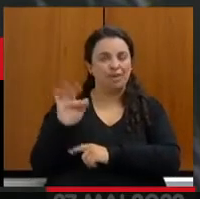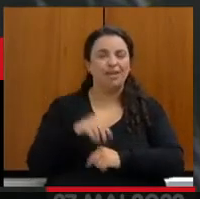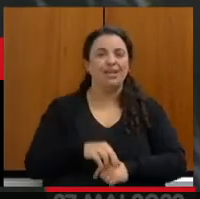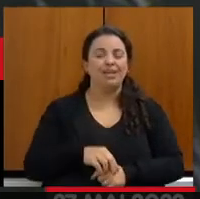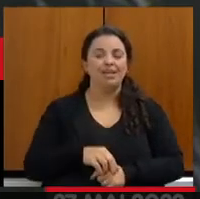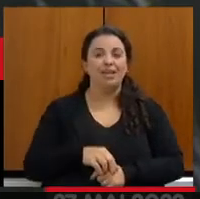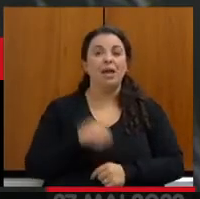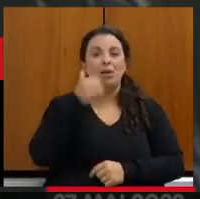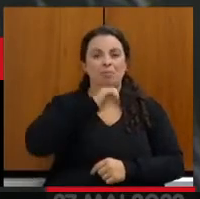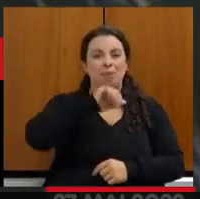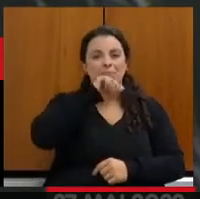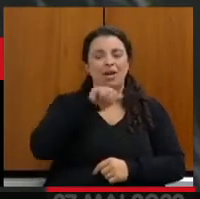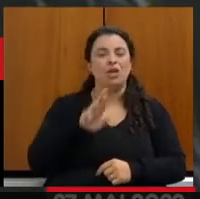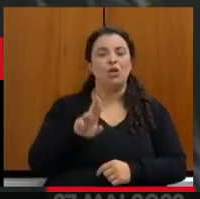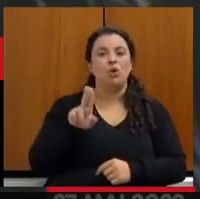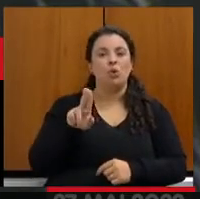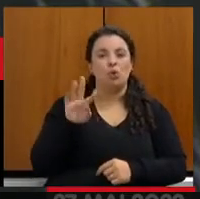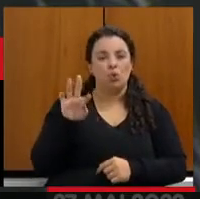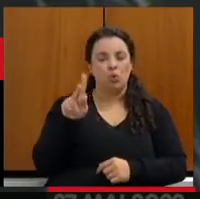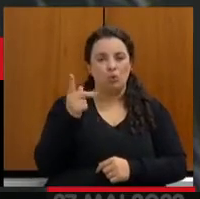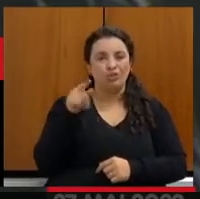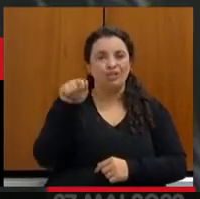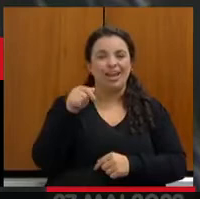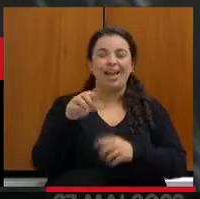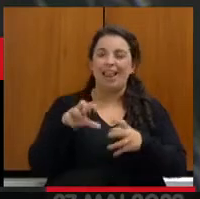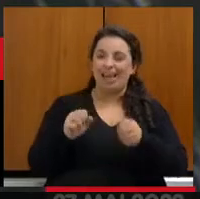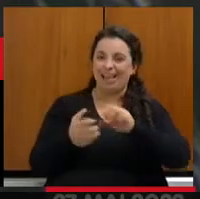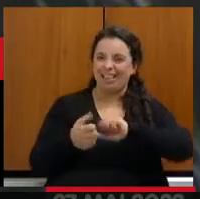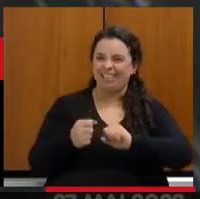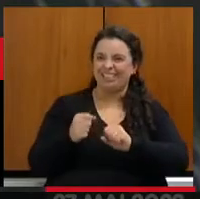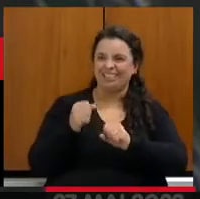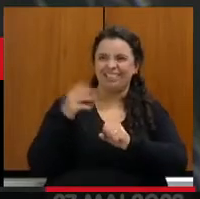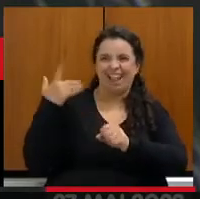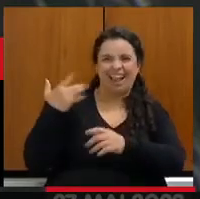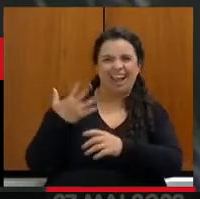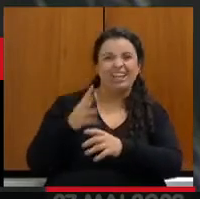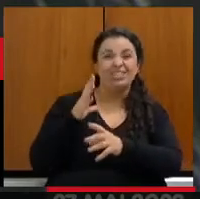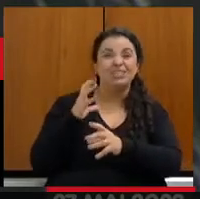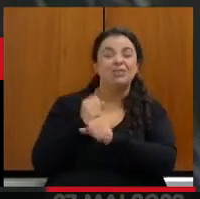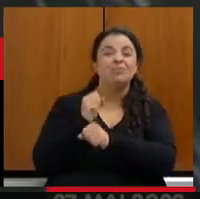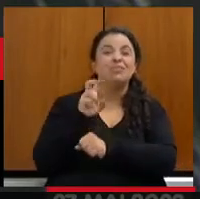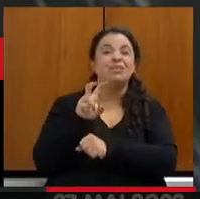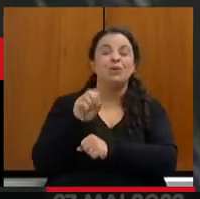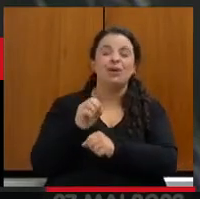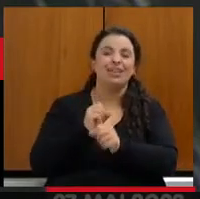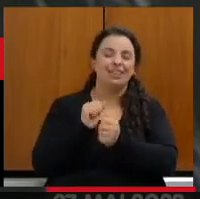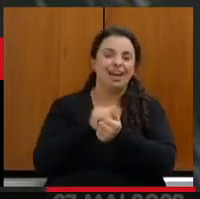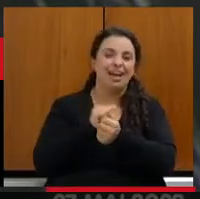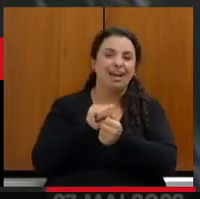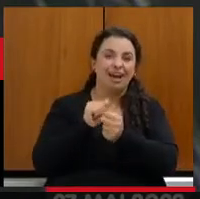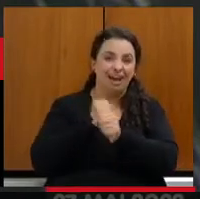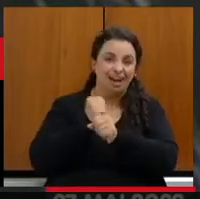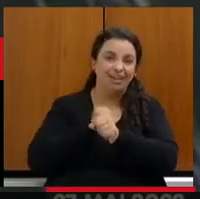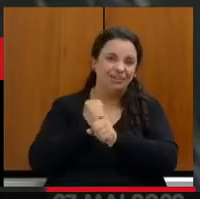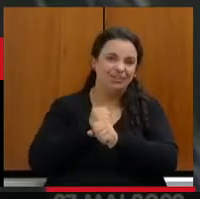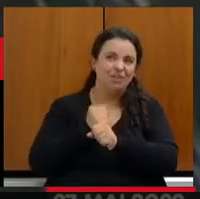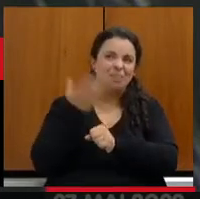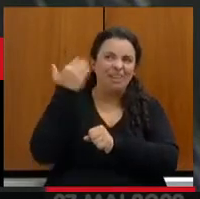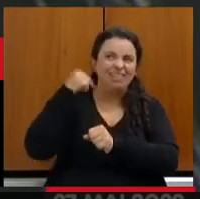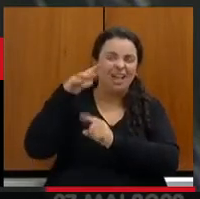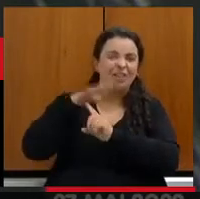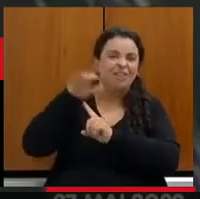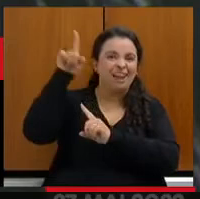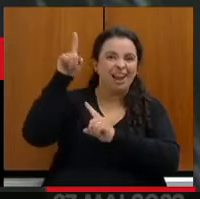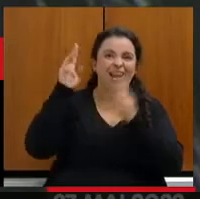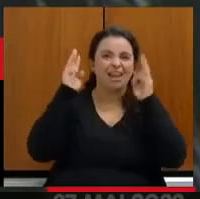de Ruth villas-boas né artesã mais 50 anos quando ainda era na Praça da Liberdade a feira gente é o cartão-postal